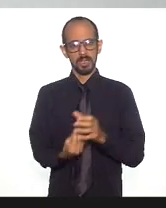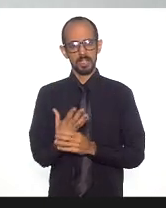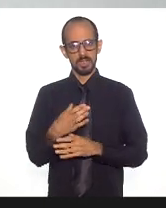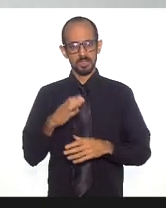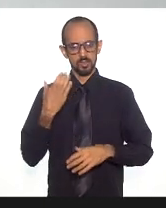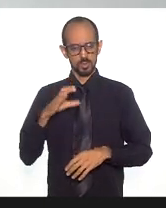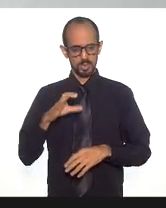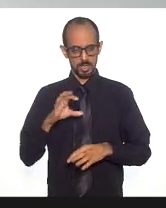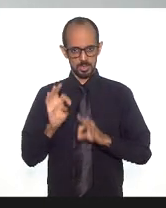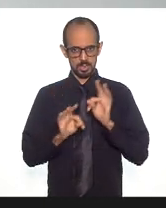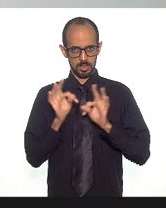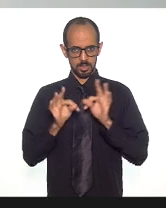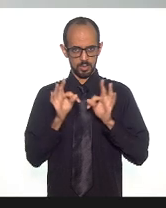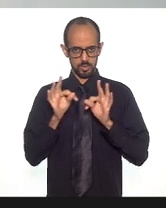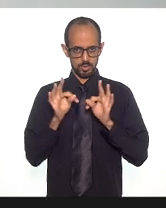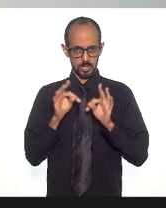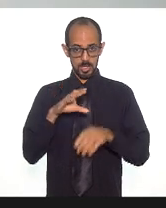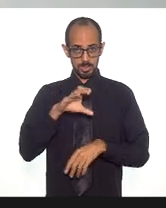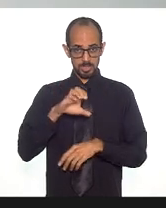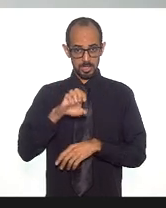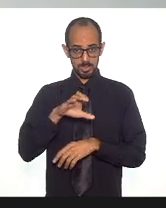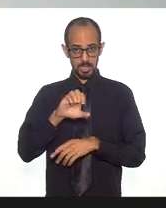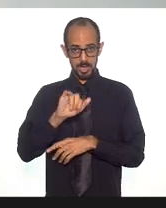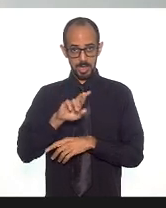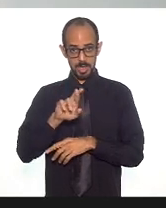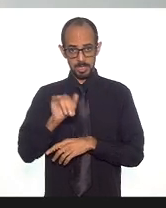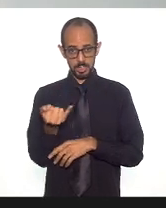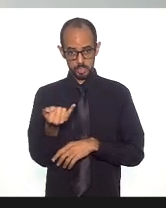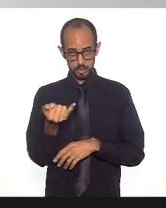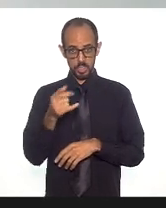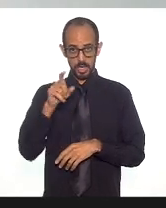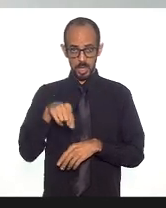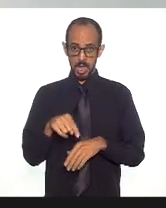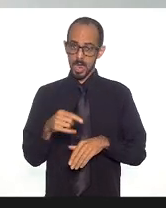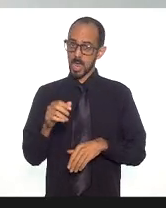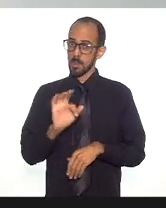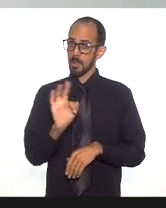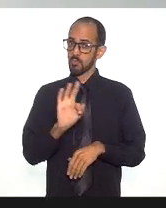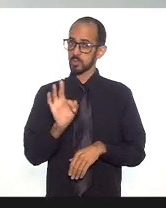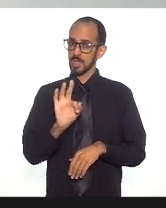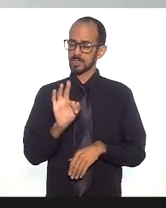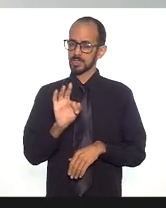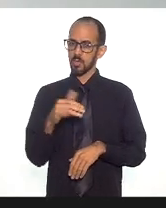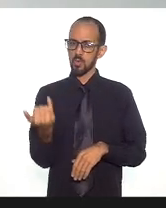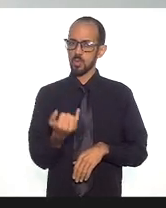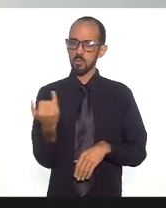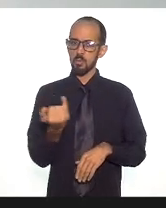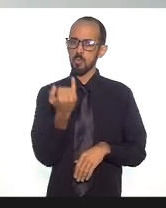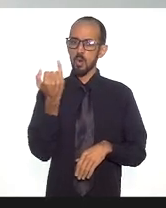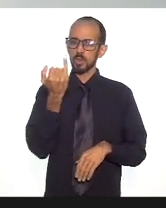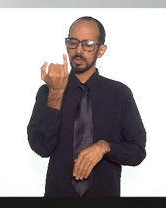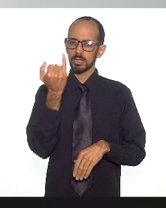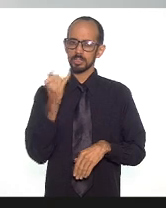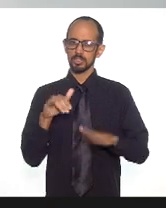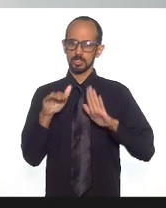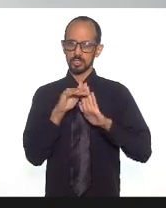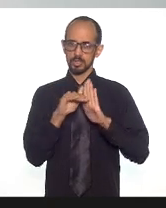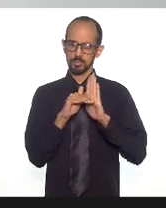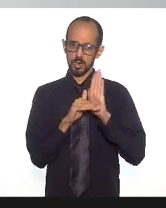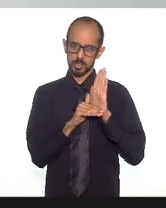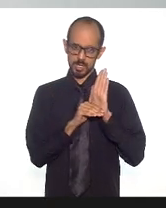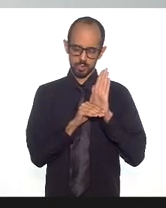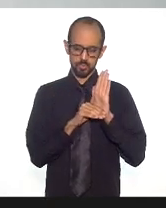tecnológica. E a Fundação CCERJ é uma instituição central nesse processo. Eu